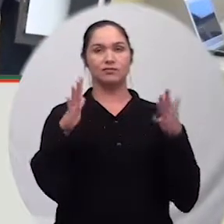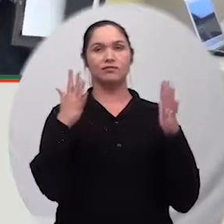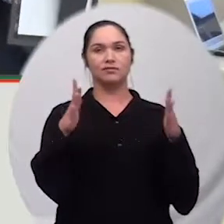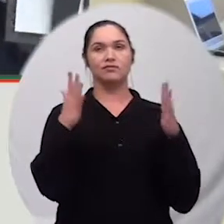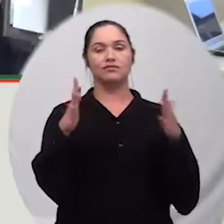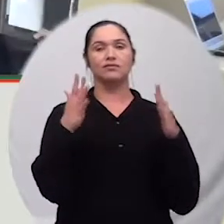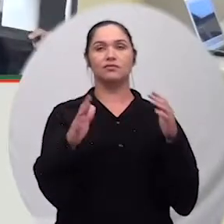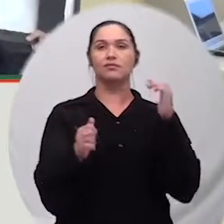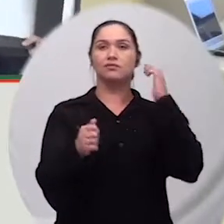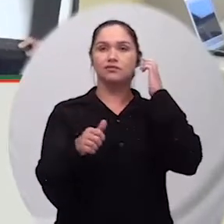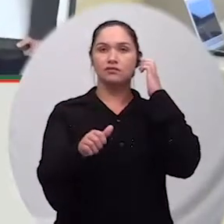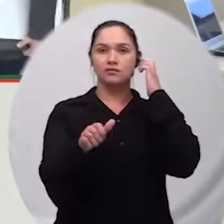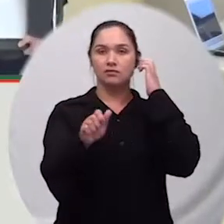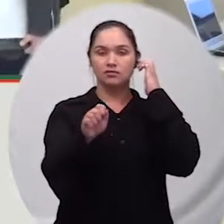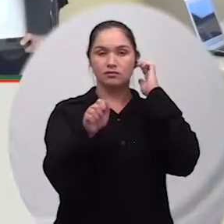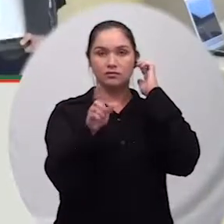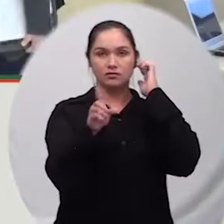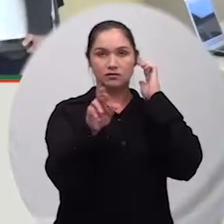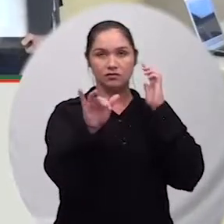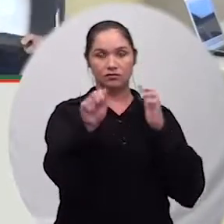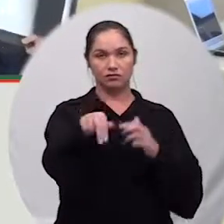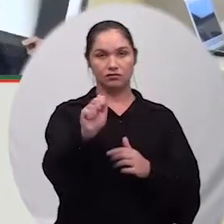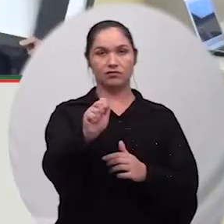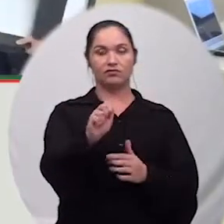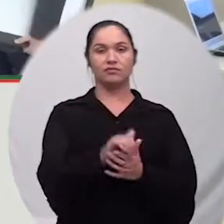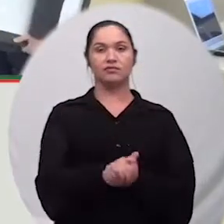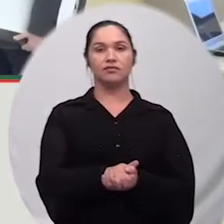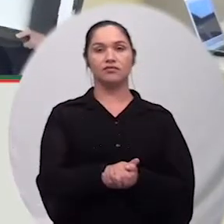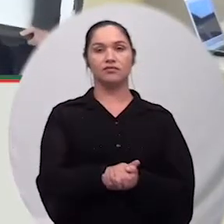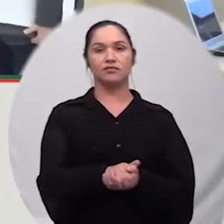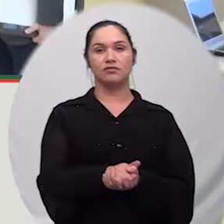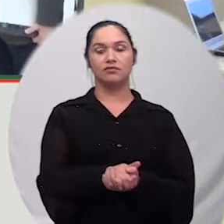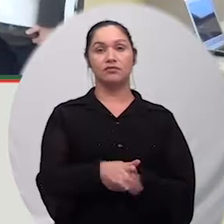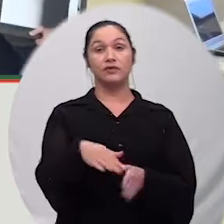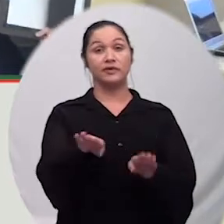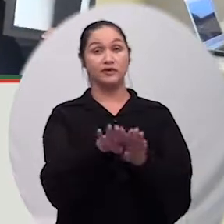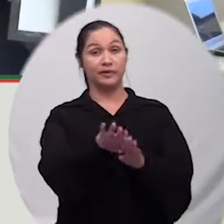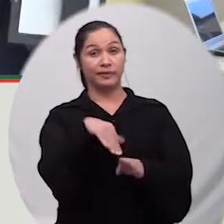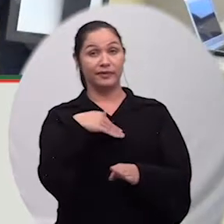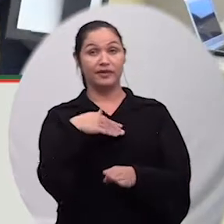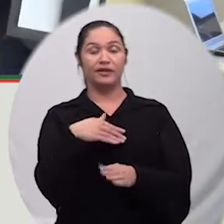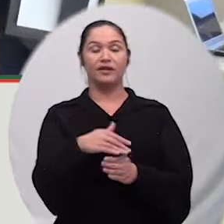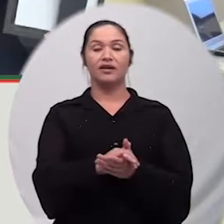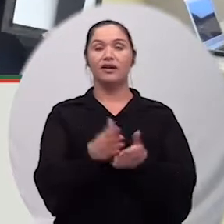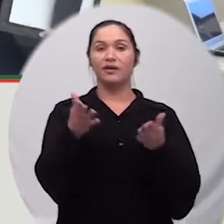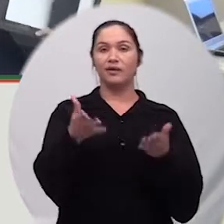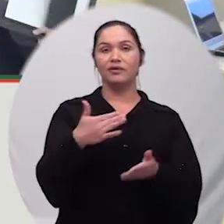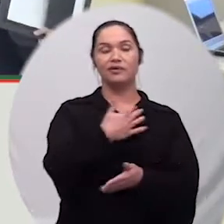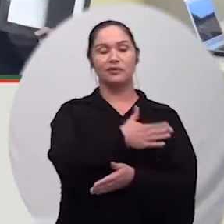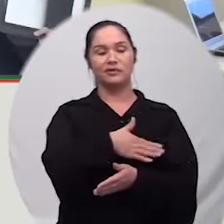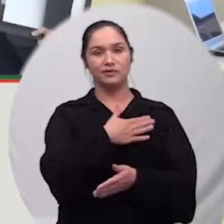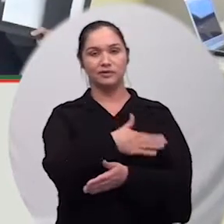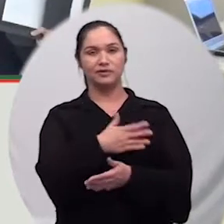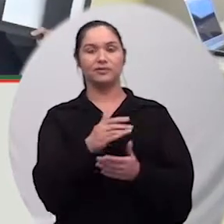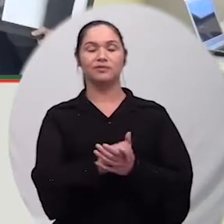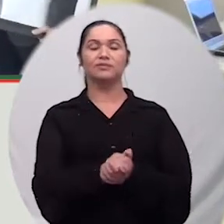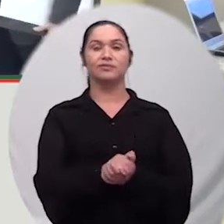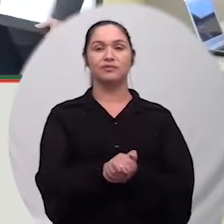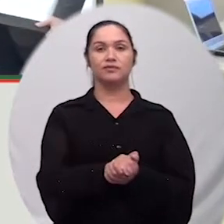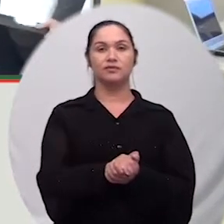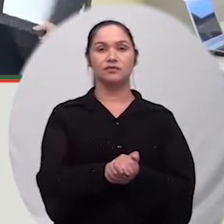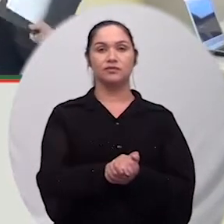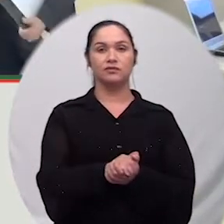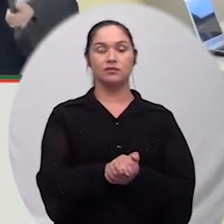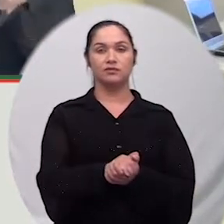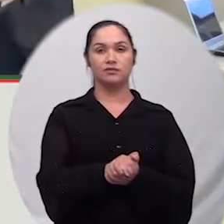Adriana. Não poderia deixar de de aproveitar essa oportunidade. Se